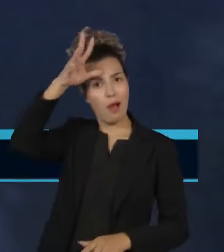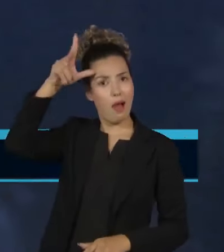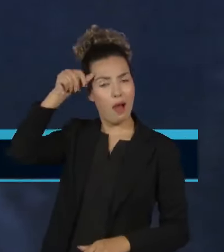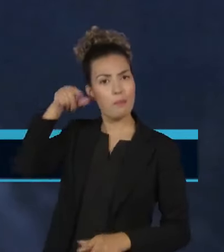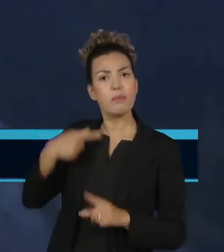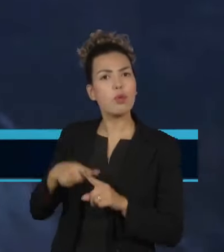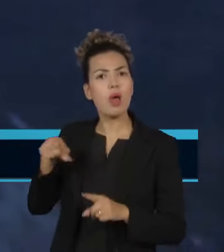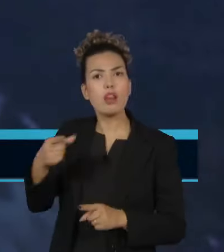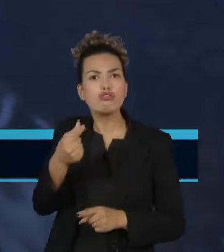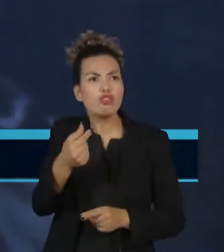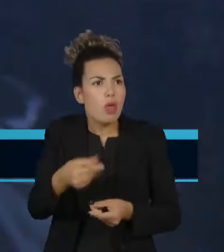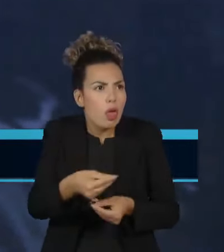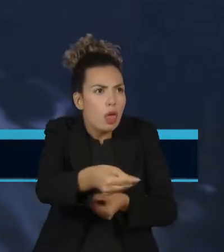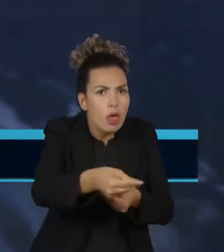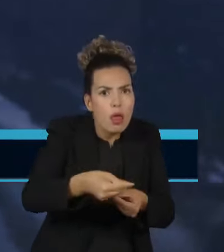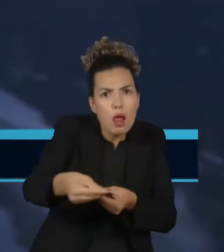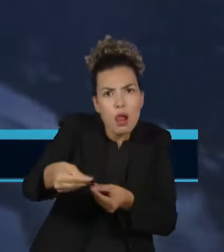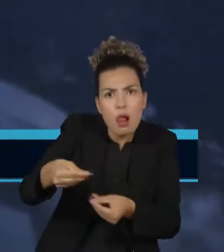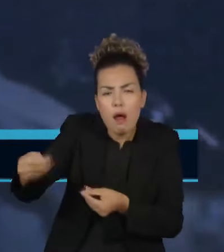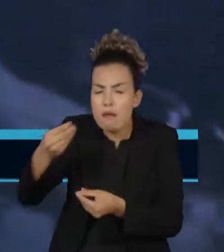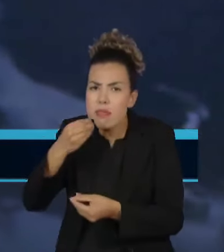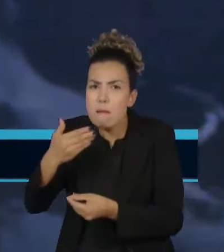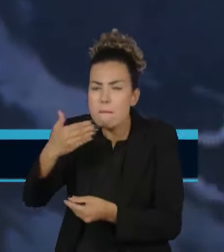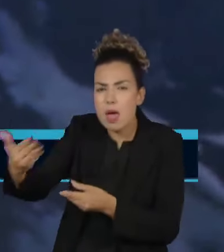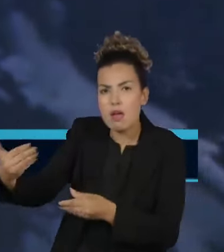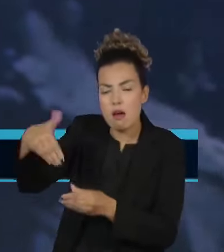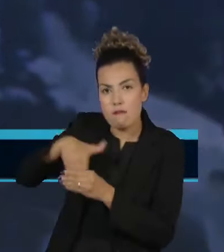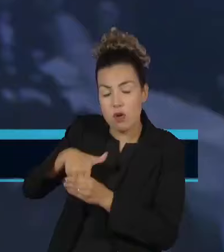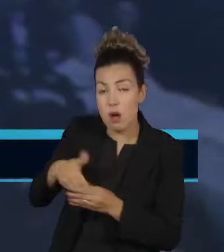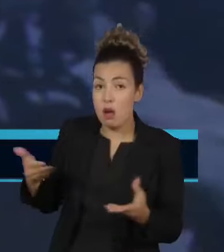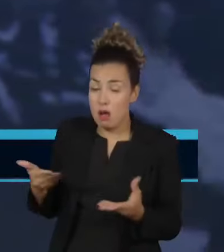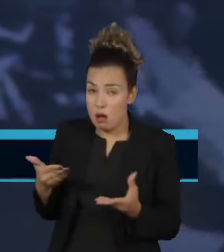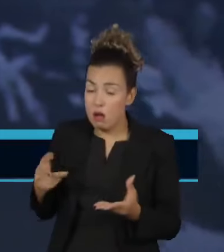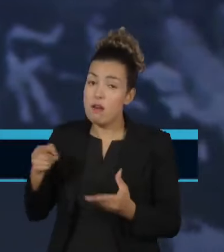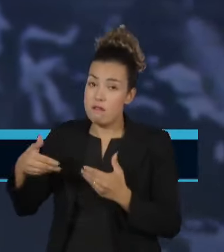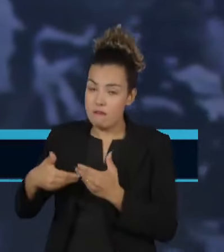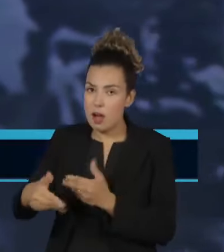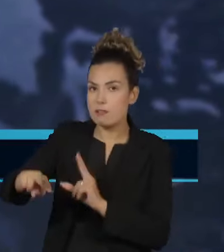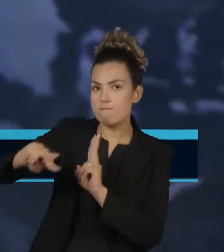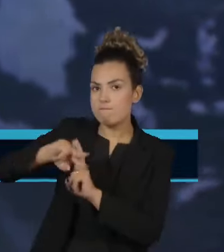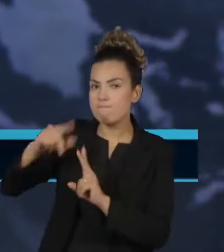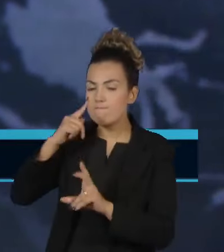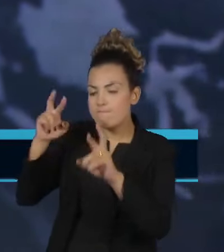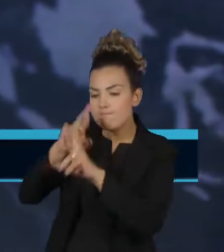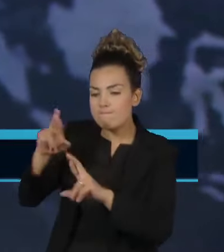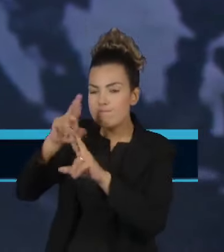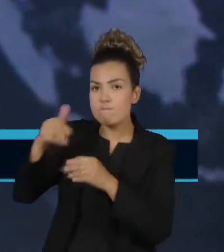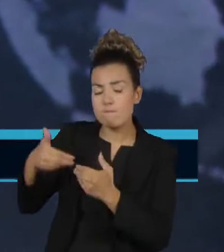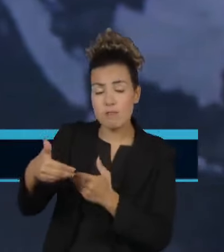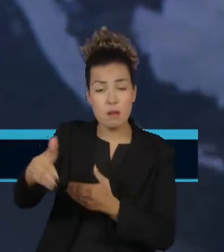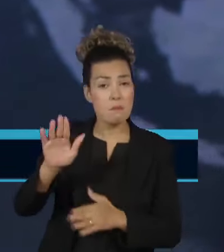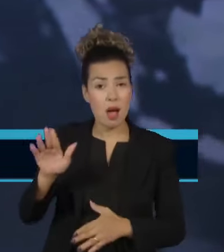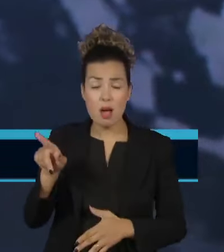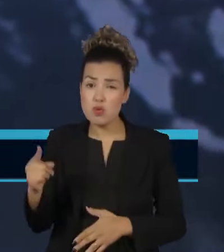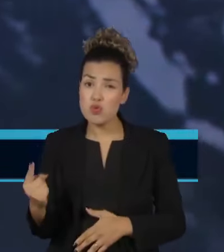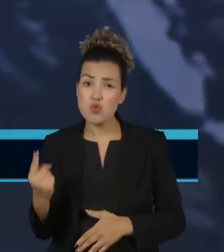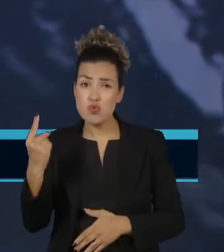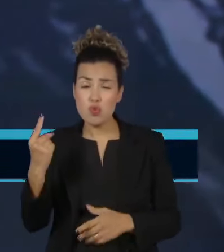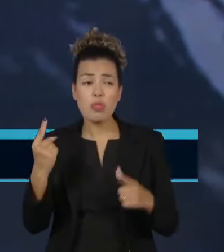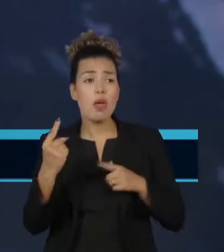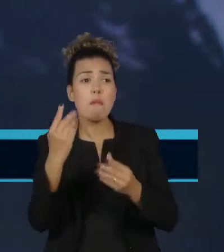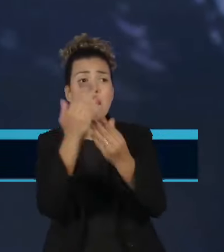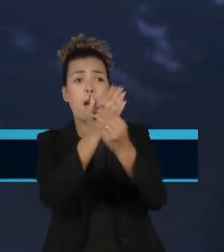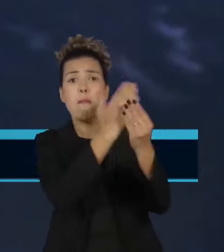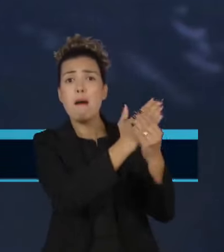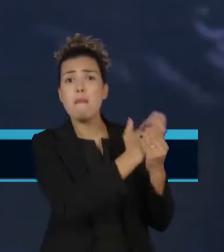eleitores. Rayone Cabral será investigado pelo crime de Caixa 2. E esse é só mais um dos mais de 100 inquéritos